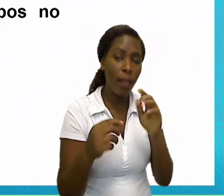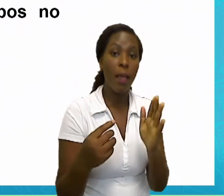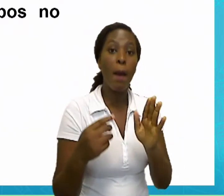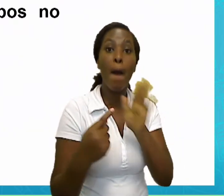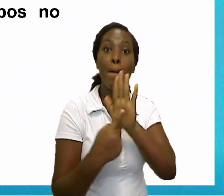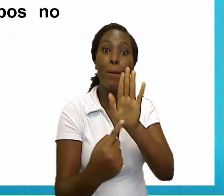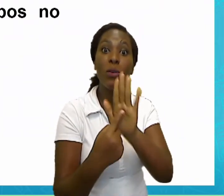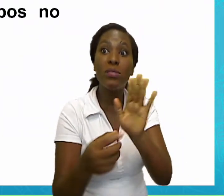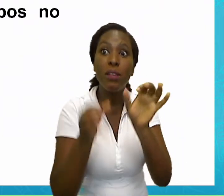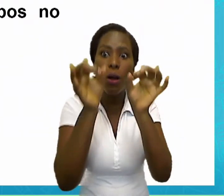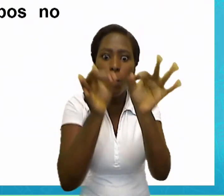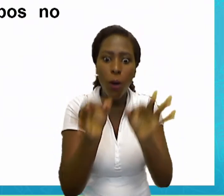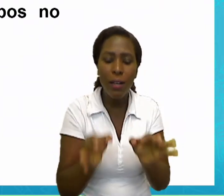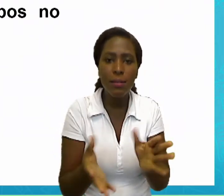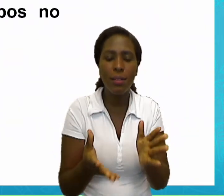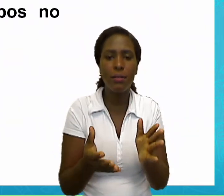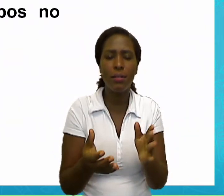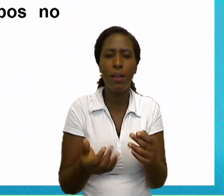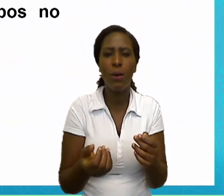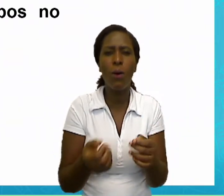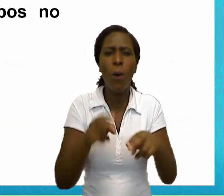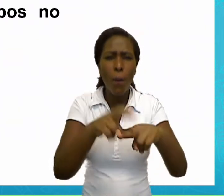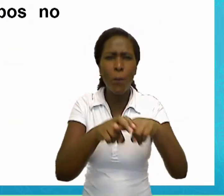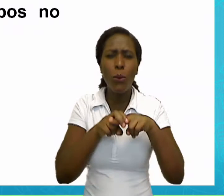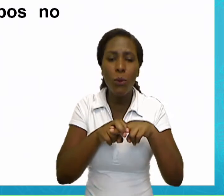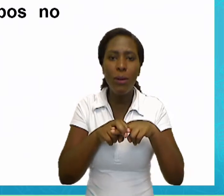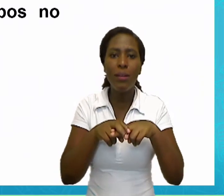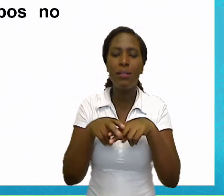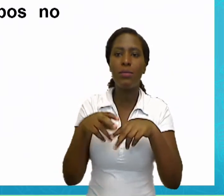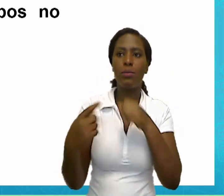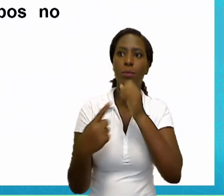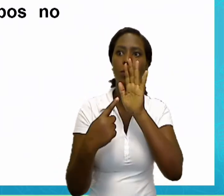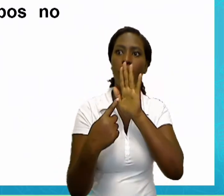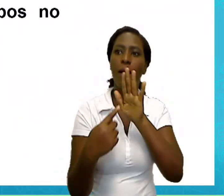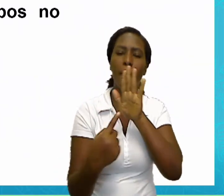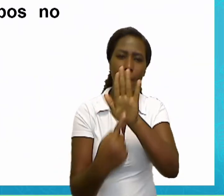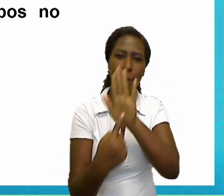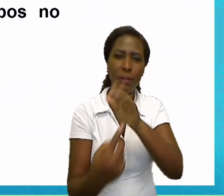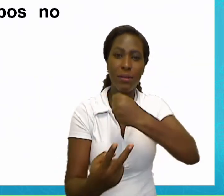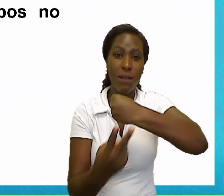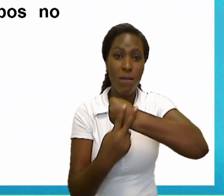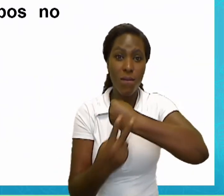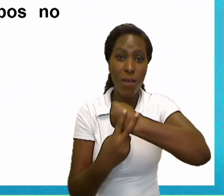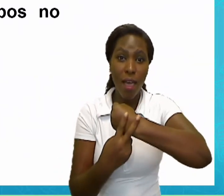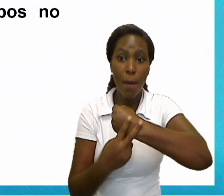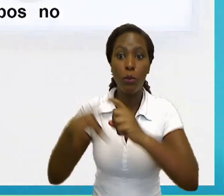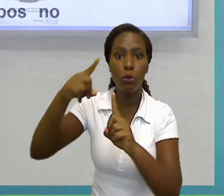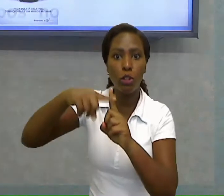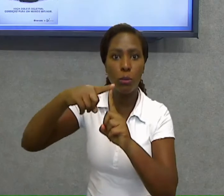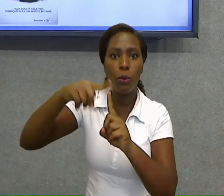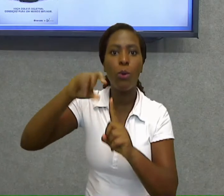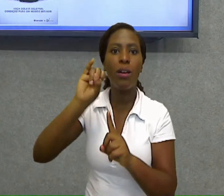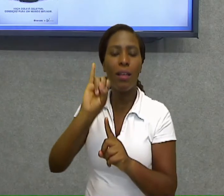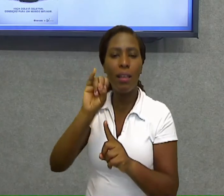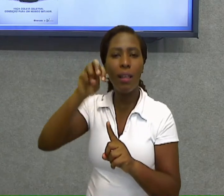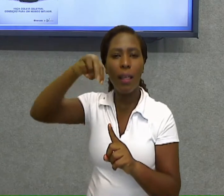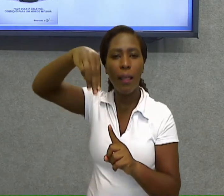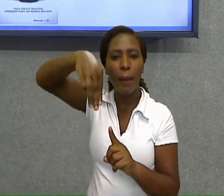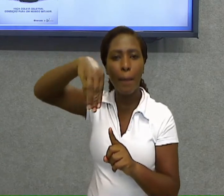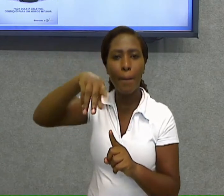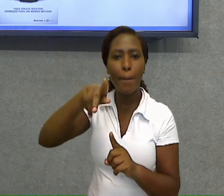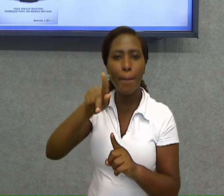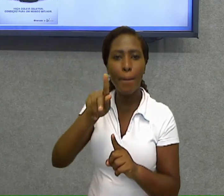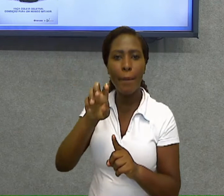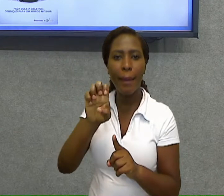no imperativo. É interessante a gente falar que os textos injuntivos, eles têm sequências imperativas. Ele